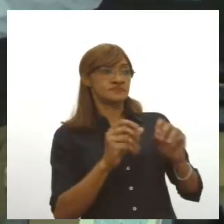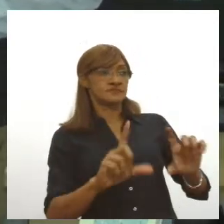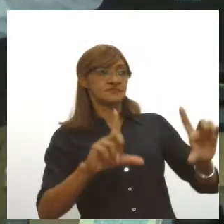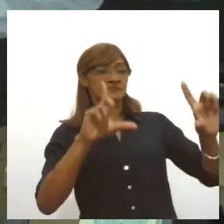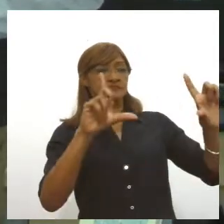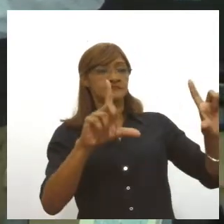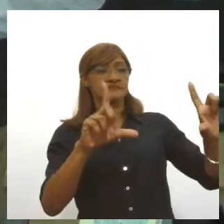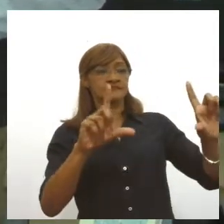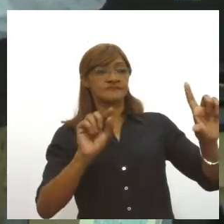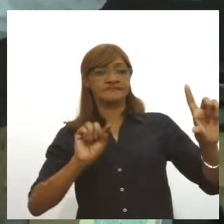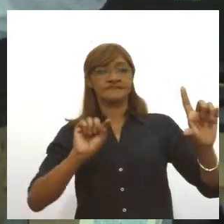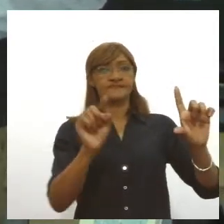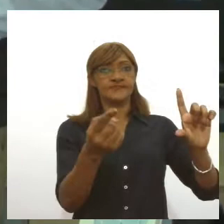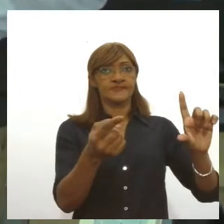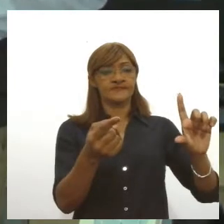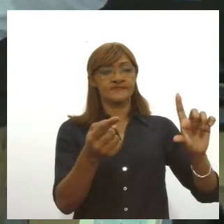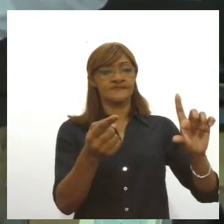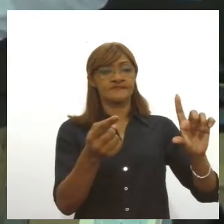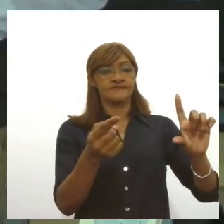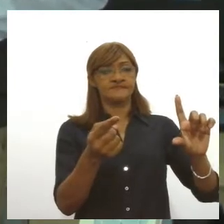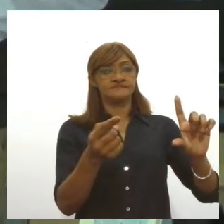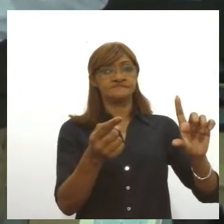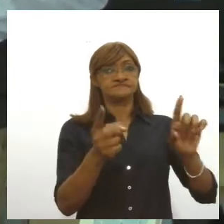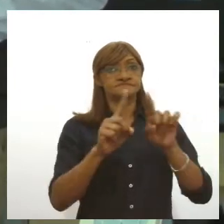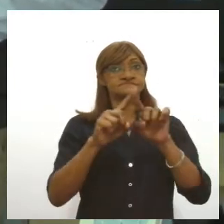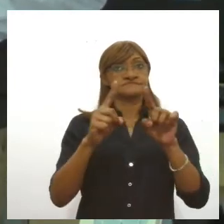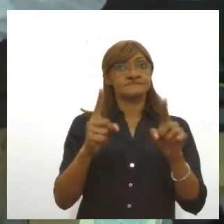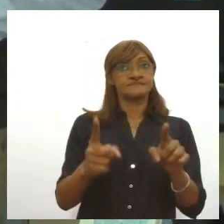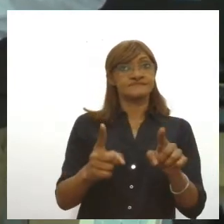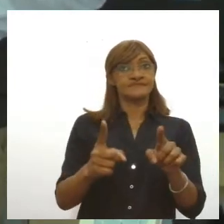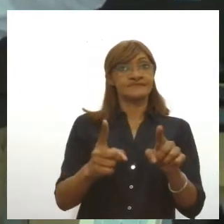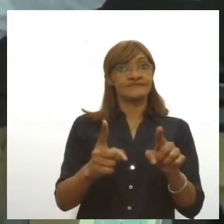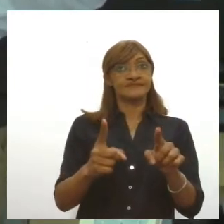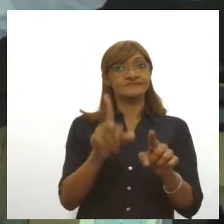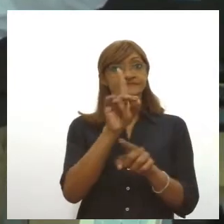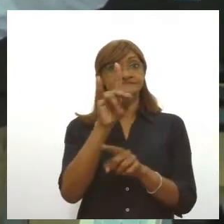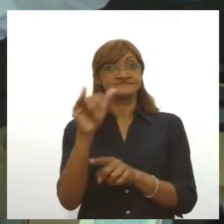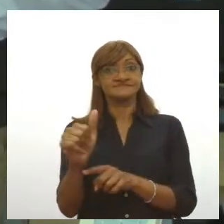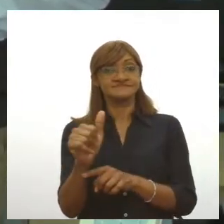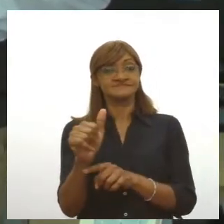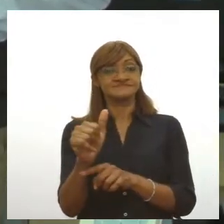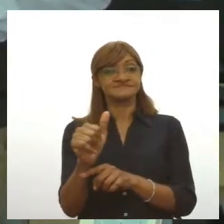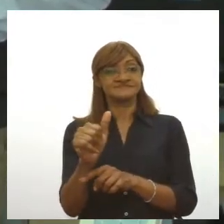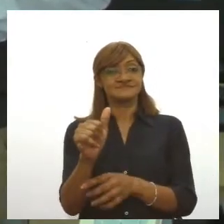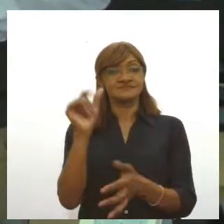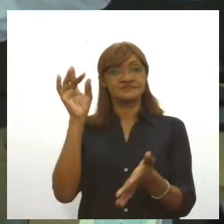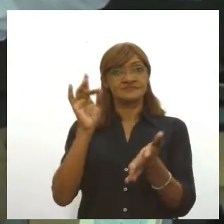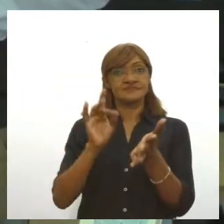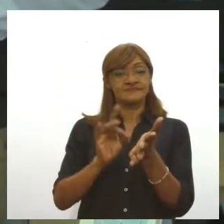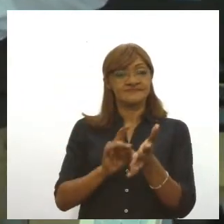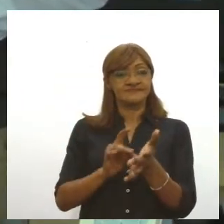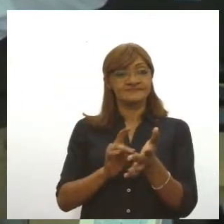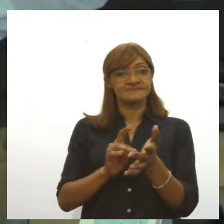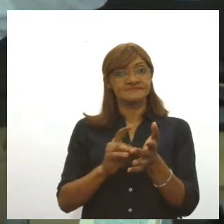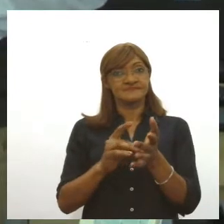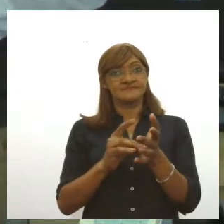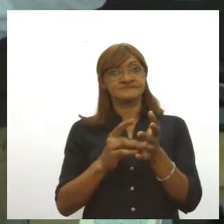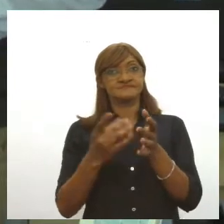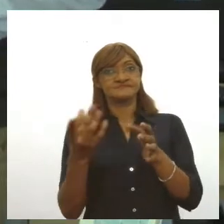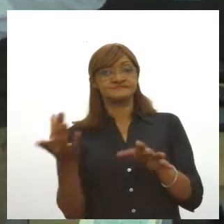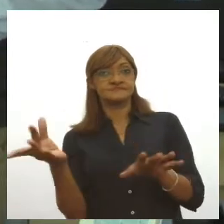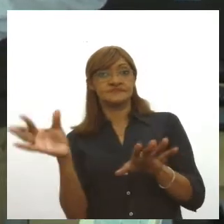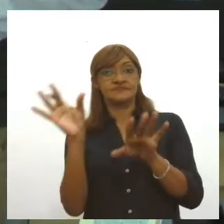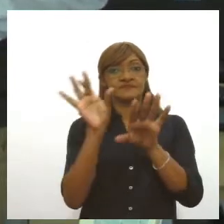de R$1.000. Só que aí, no dia da promoção, ele estampa outra